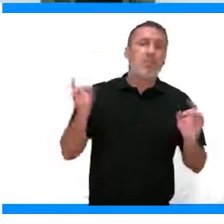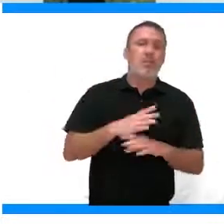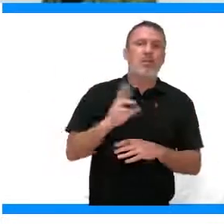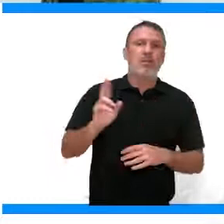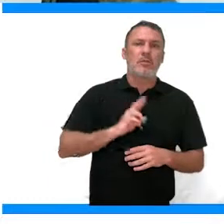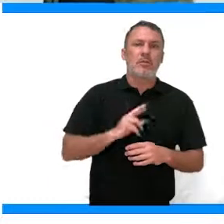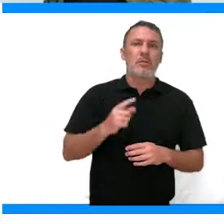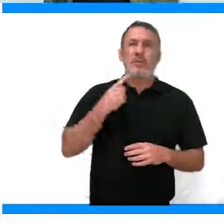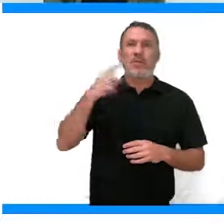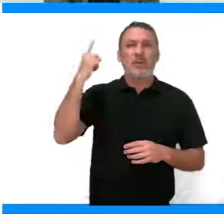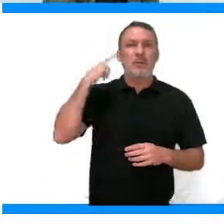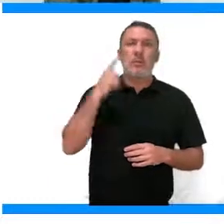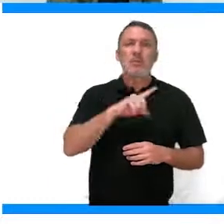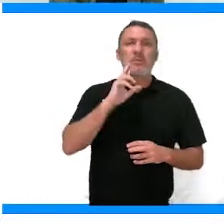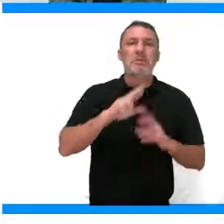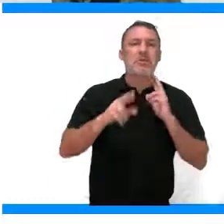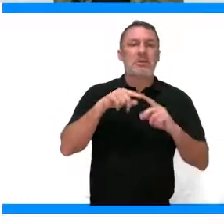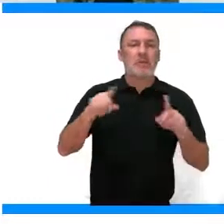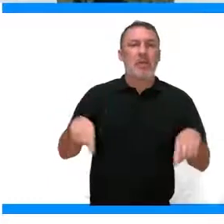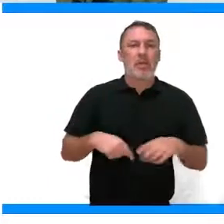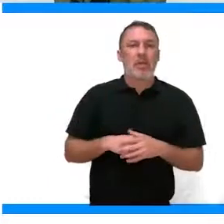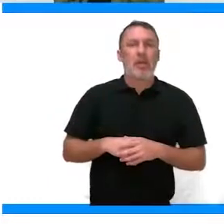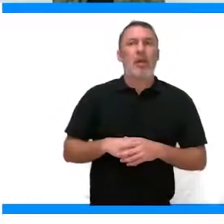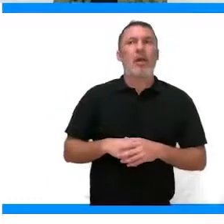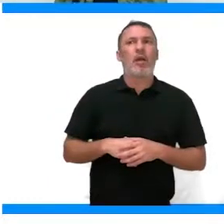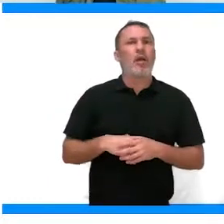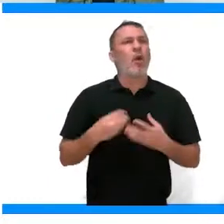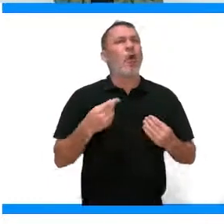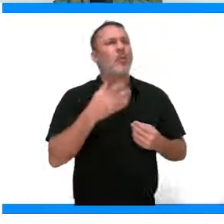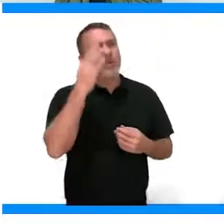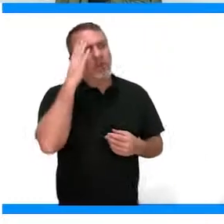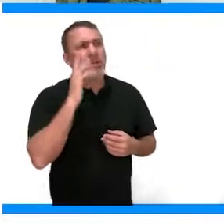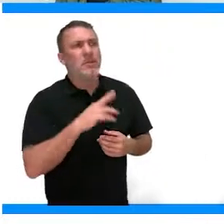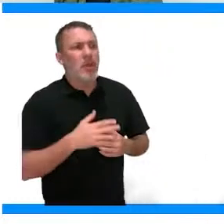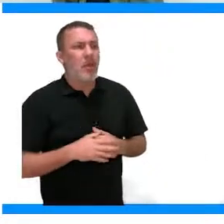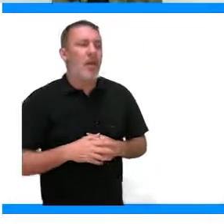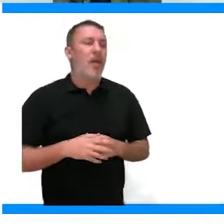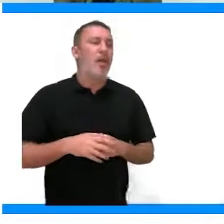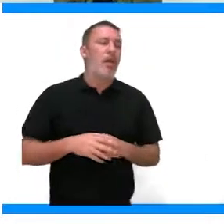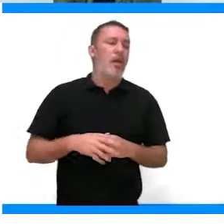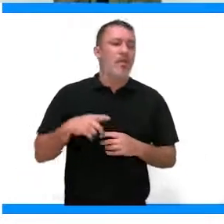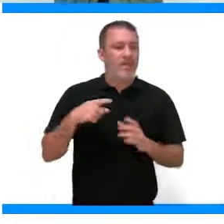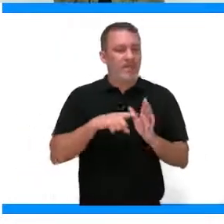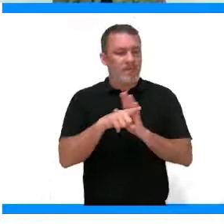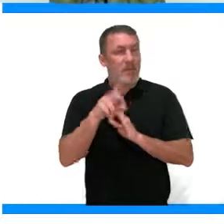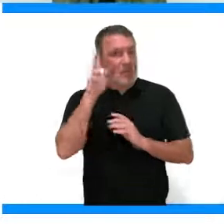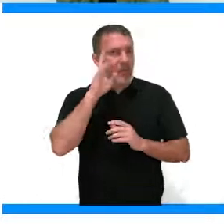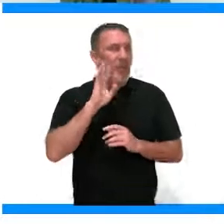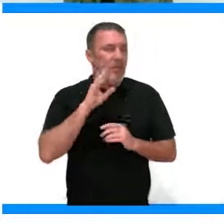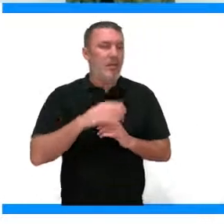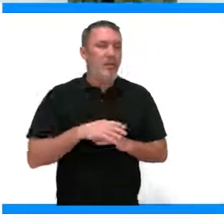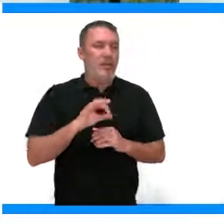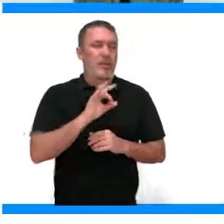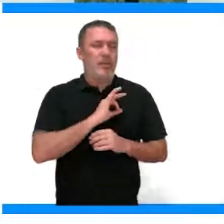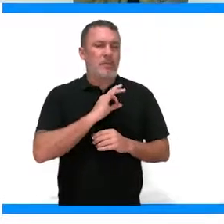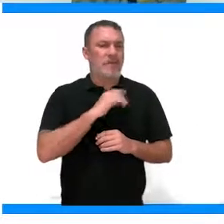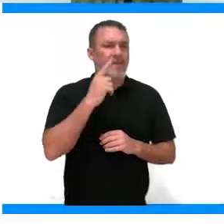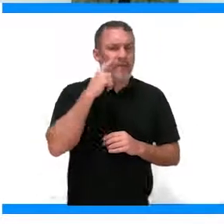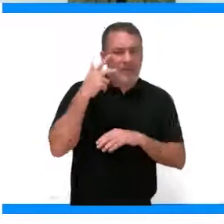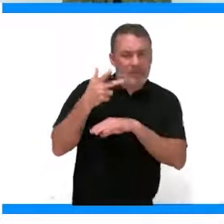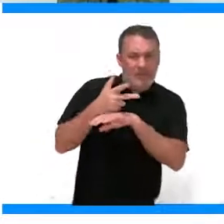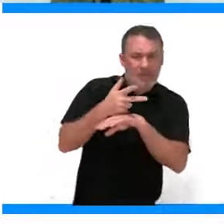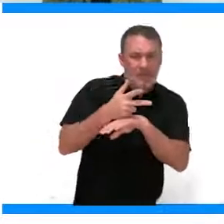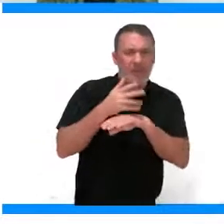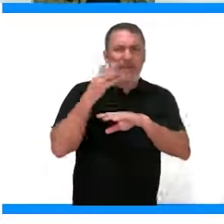questões todas, semana passada, lá na sala de aula. Aí o repórter, como assim? Aí, pô, essa história é massa. Aí a Polícia Federal